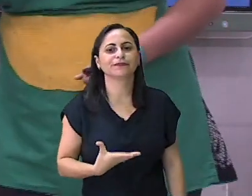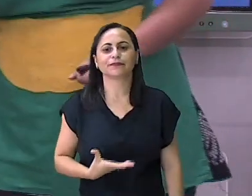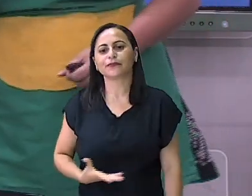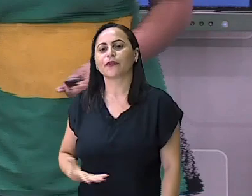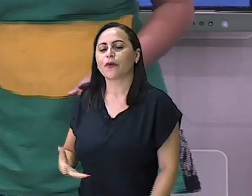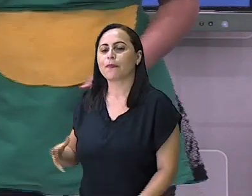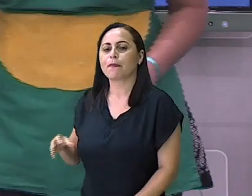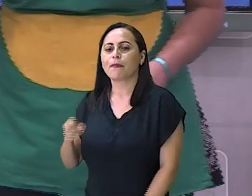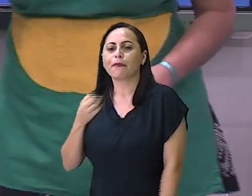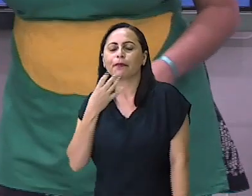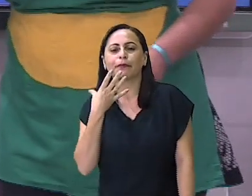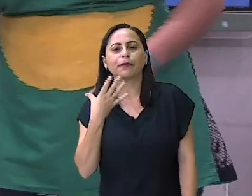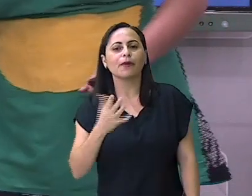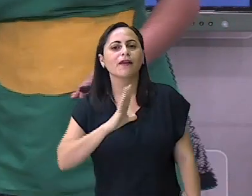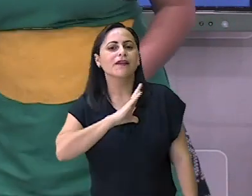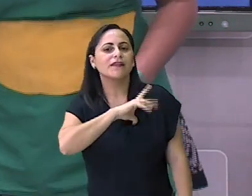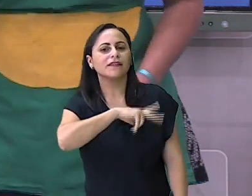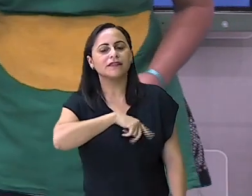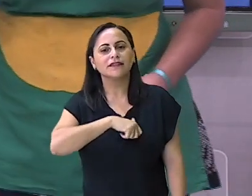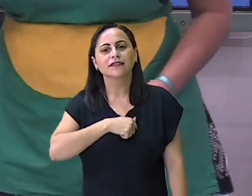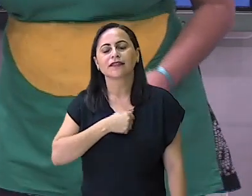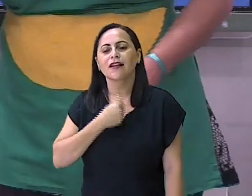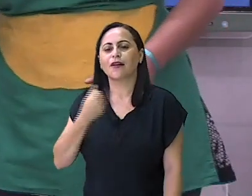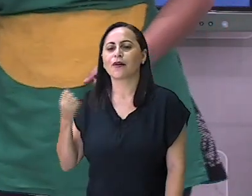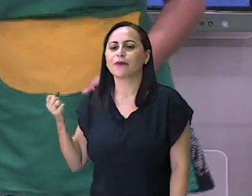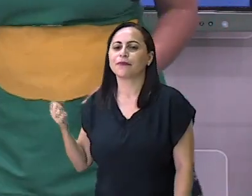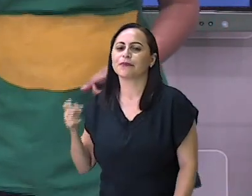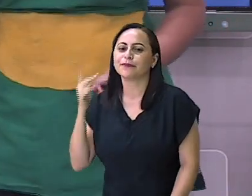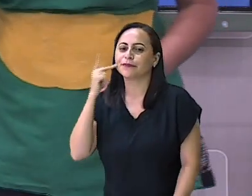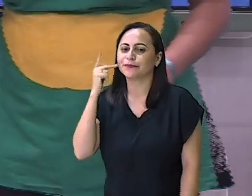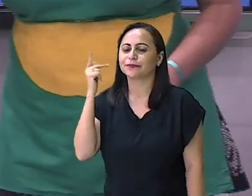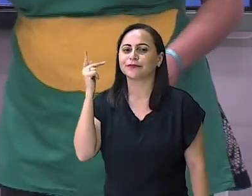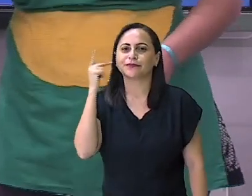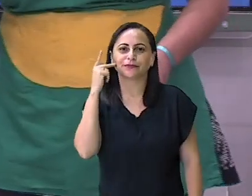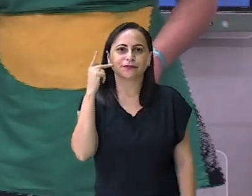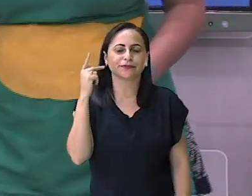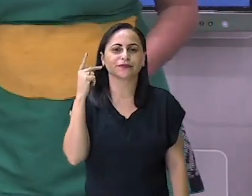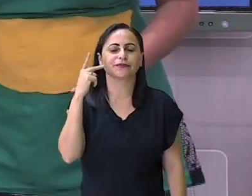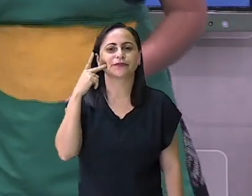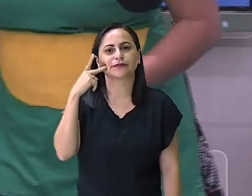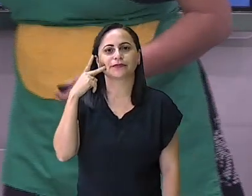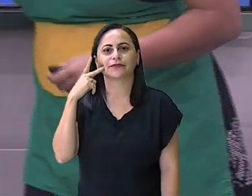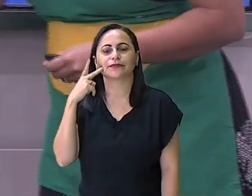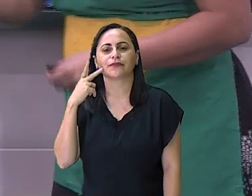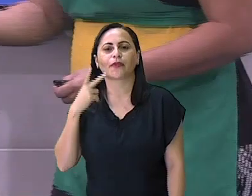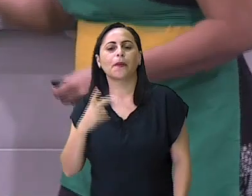bom. Como é bom amar a Karina, como é bom.